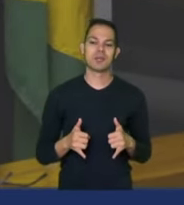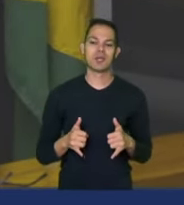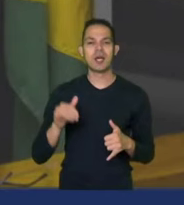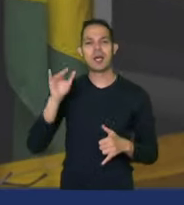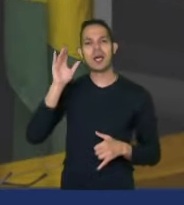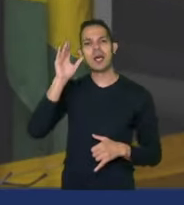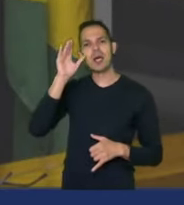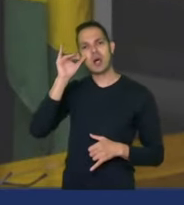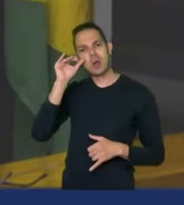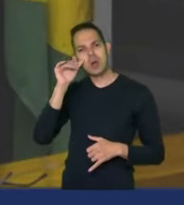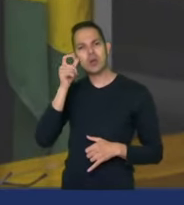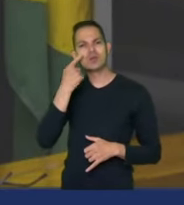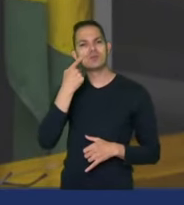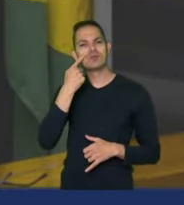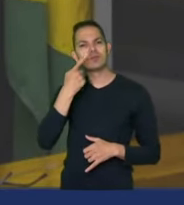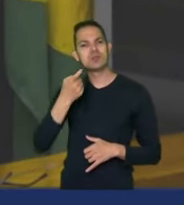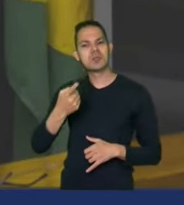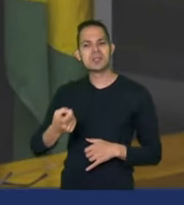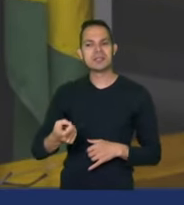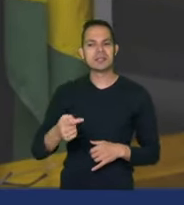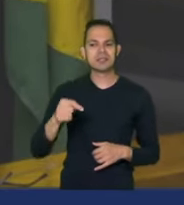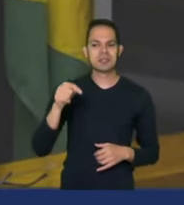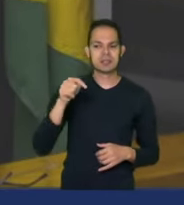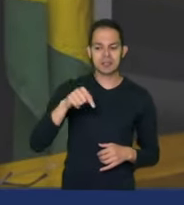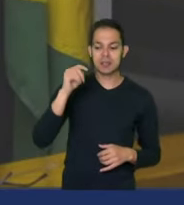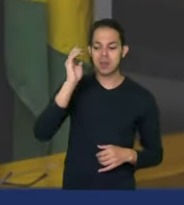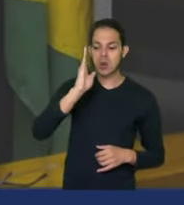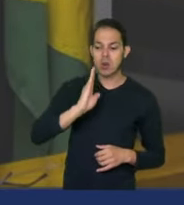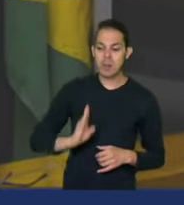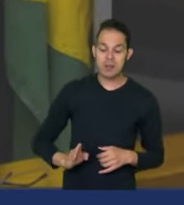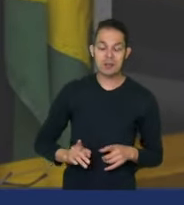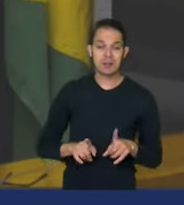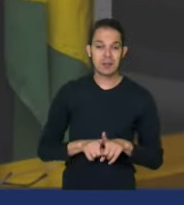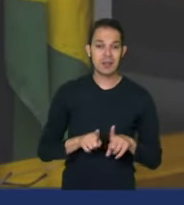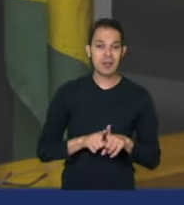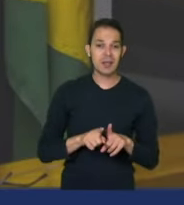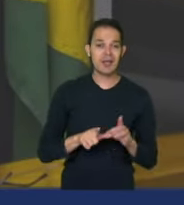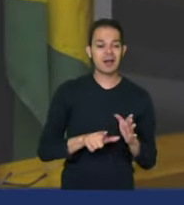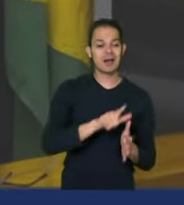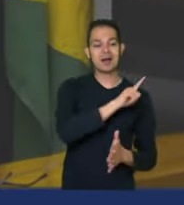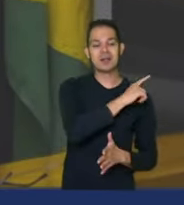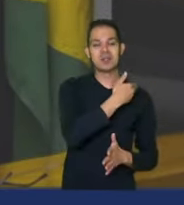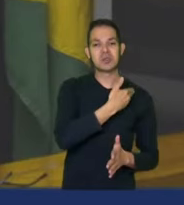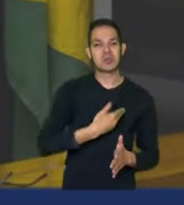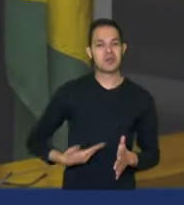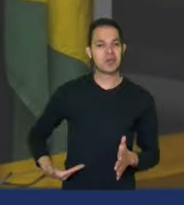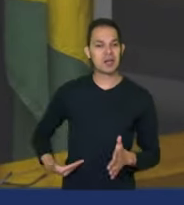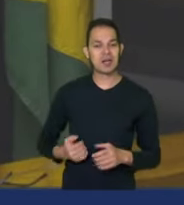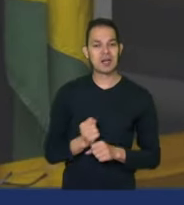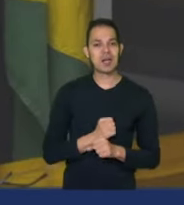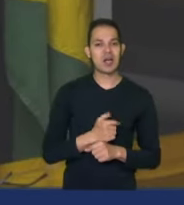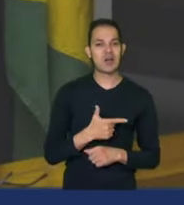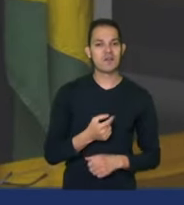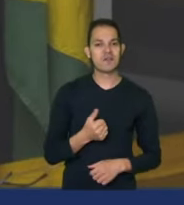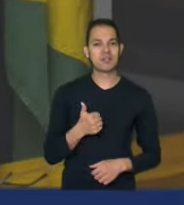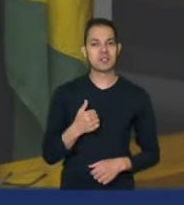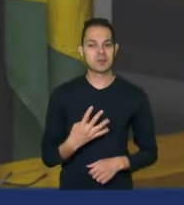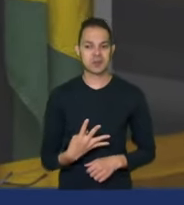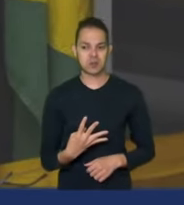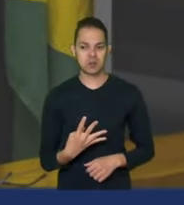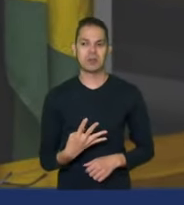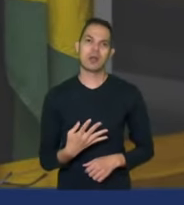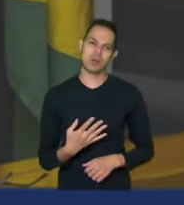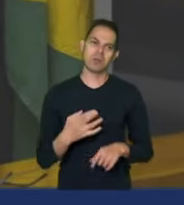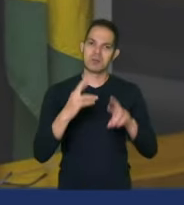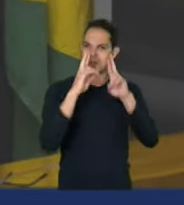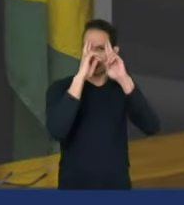visão deste Brasil e daqueles que governavam. Em 2014, numa visão que respeito, mas não